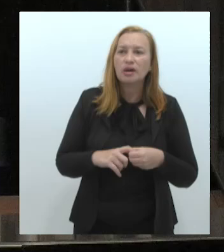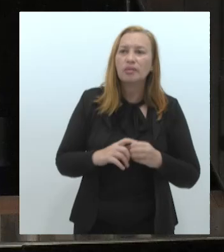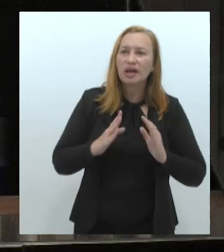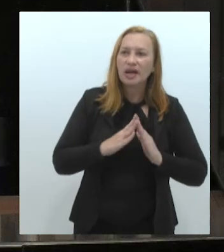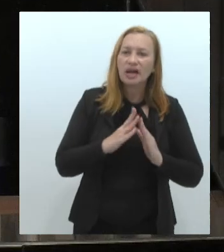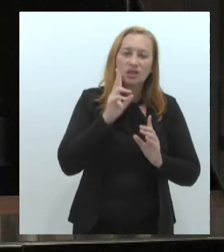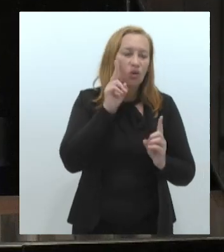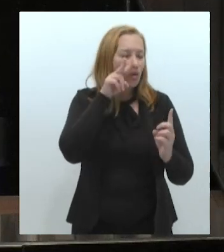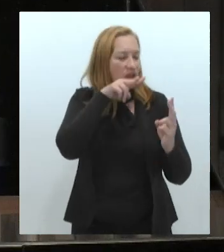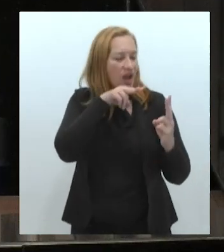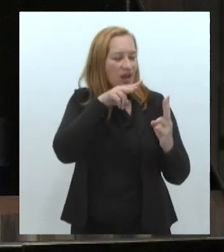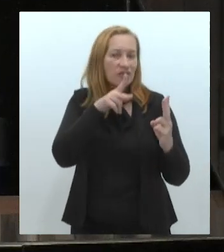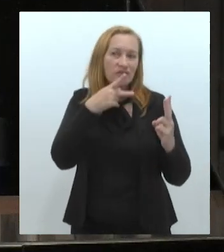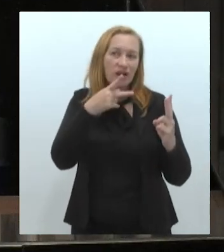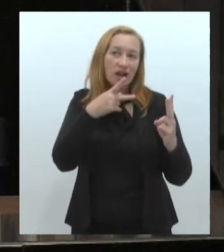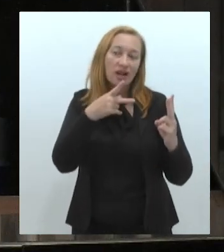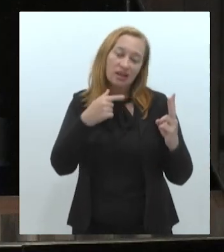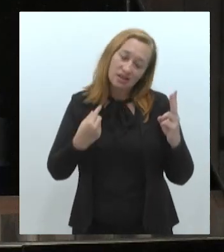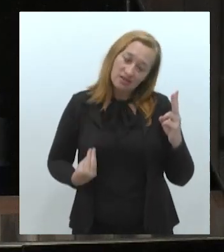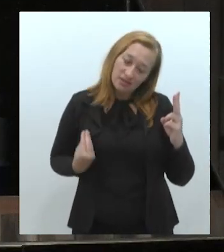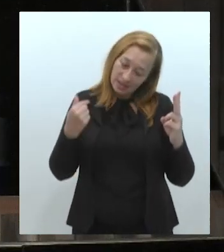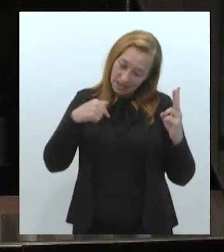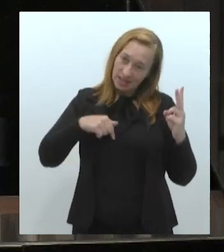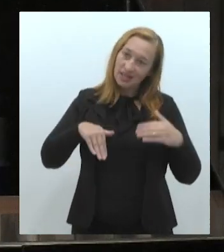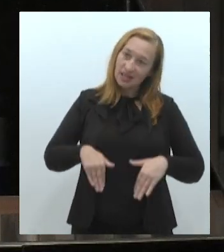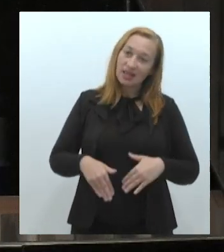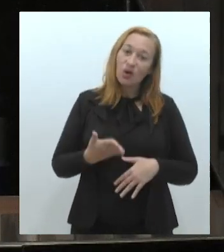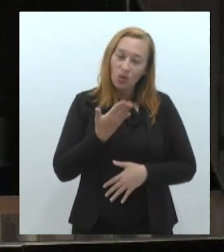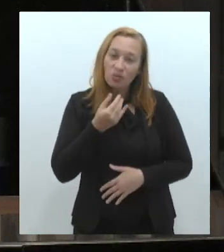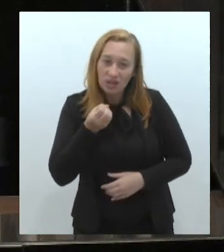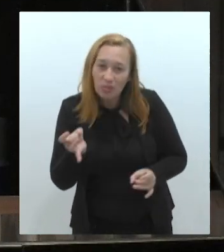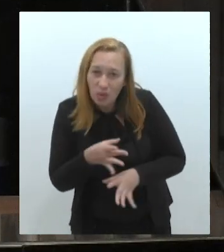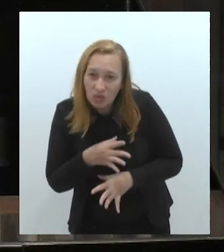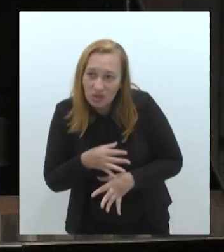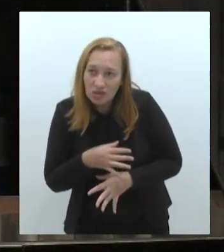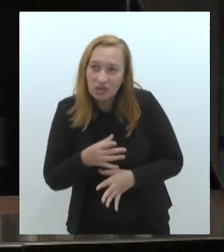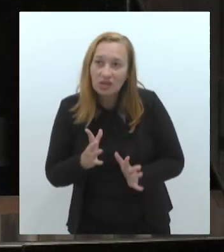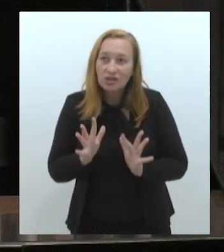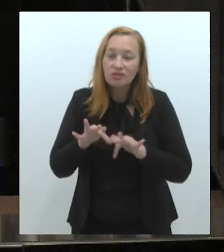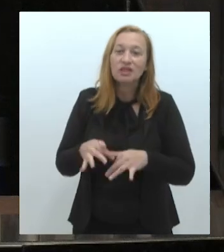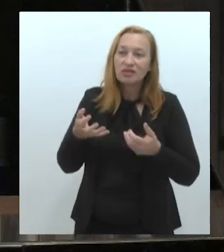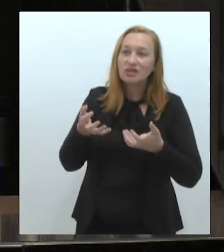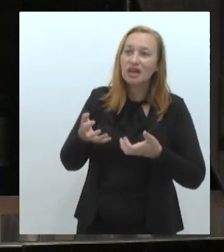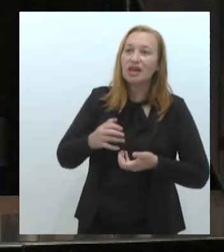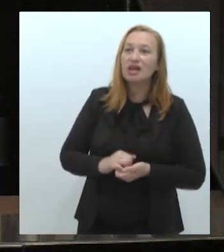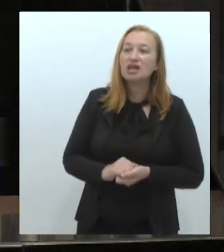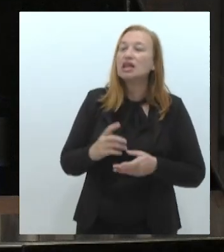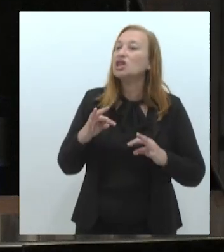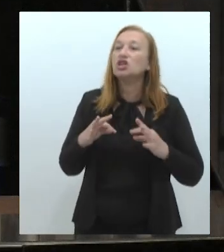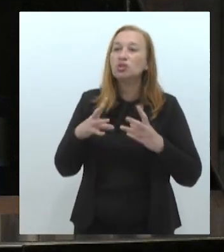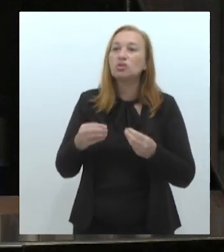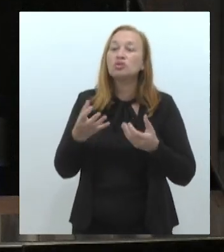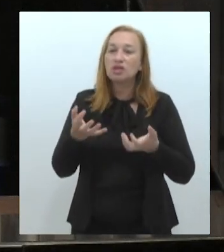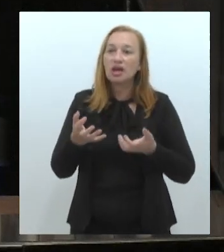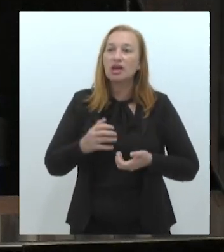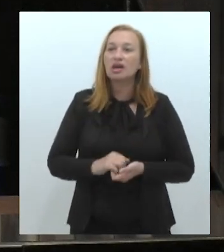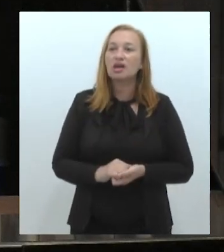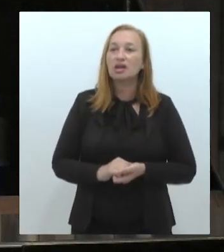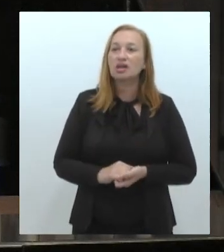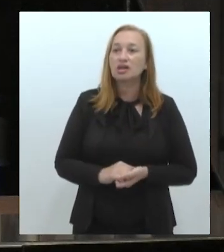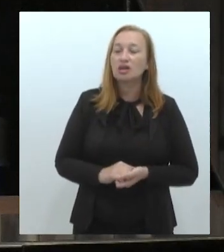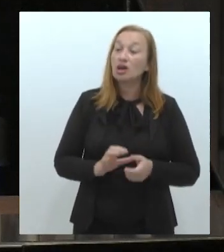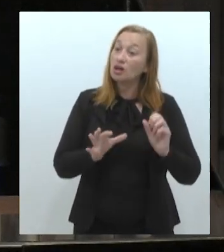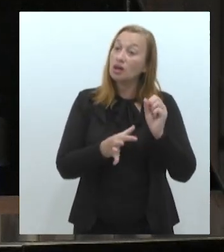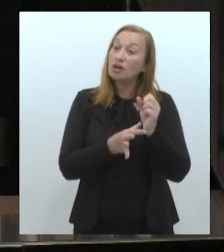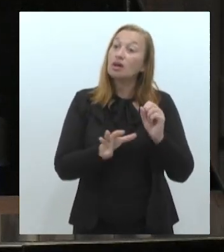para quem se ama e dizer, estou aqui, a janta está pronta? No final, a gente só quer isso. E todo mundo só quer isso. Seja o agente